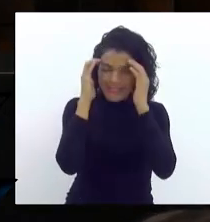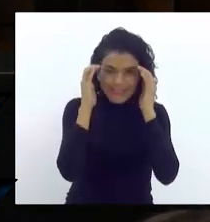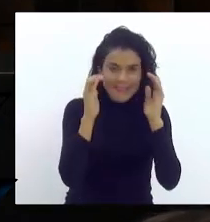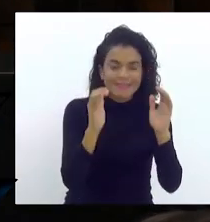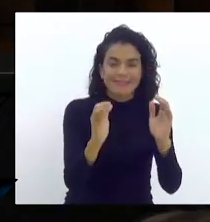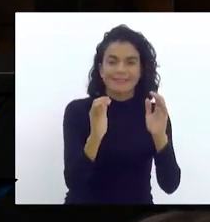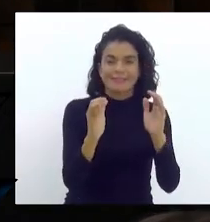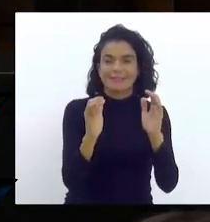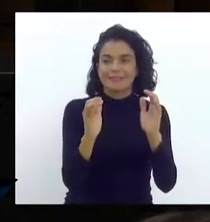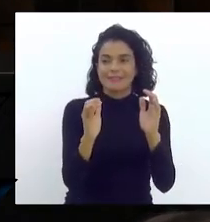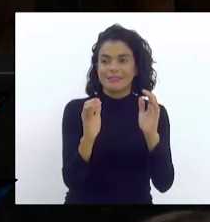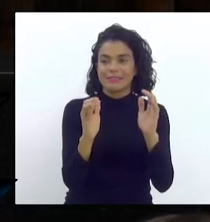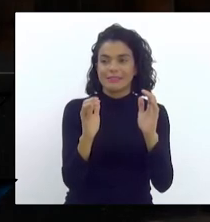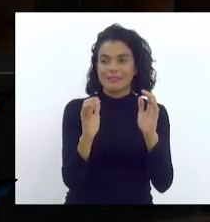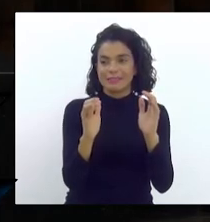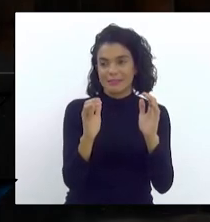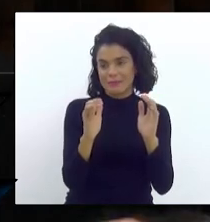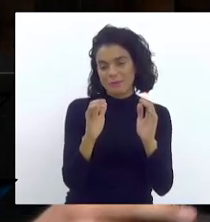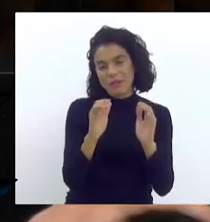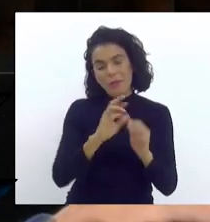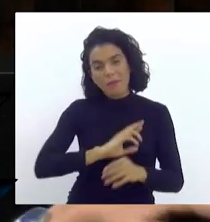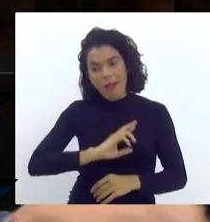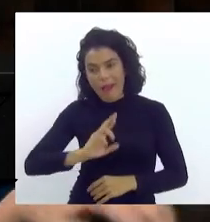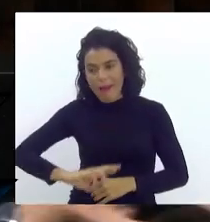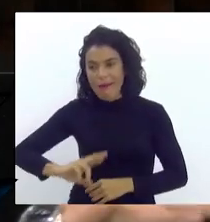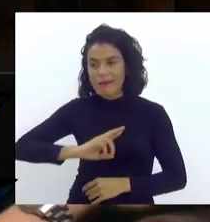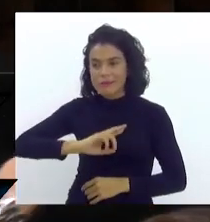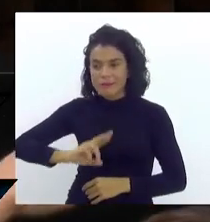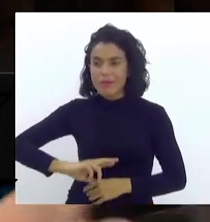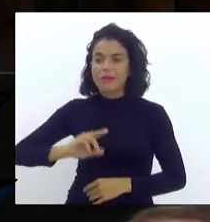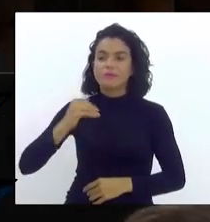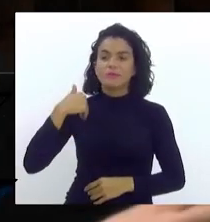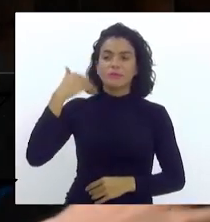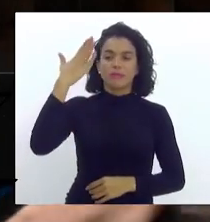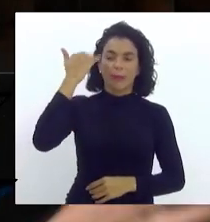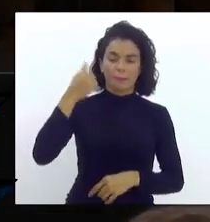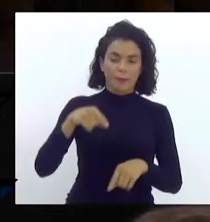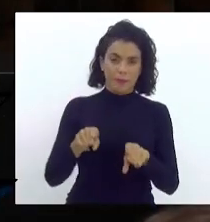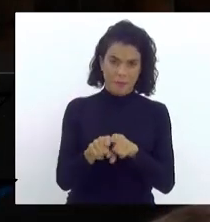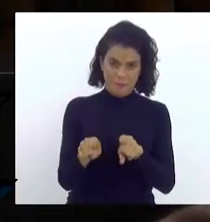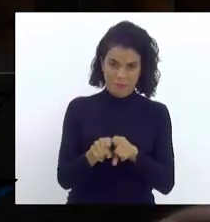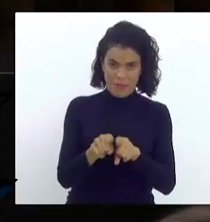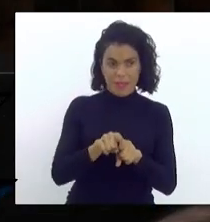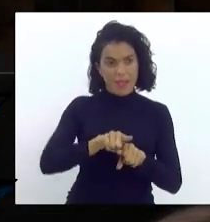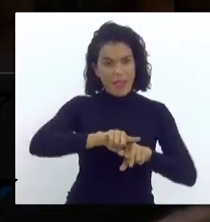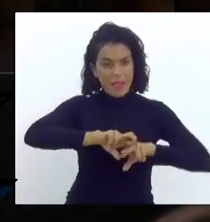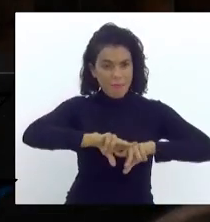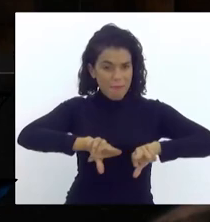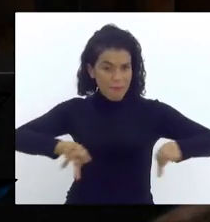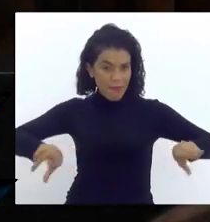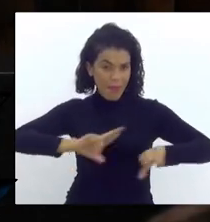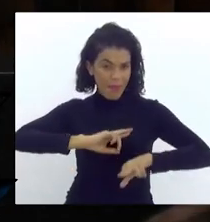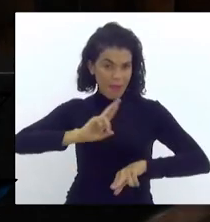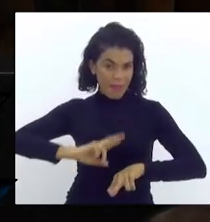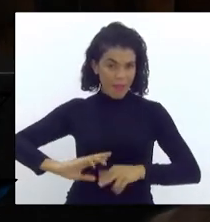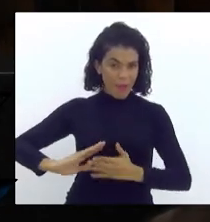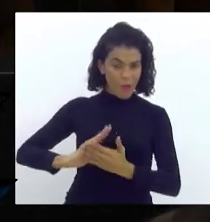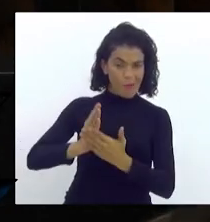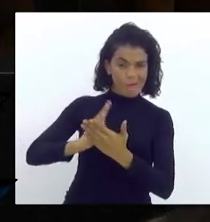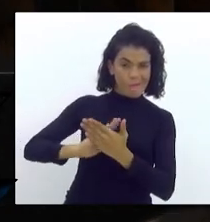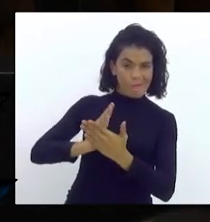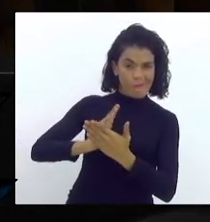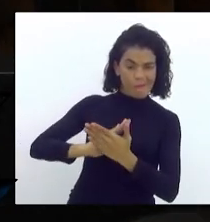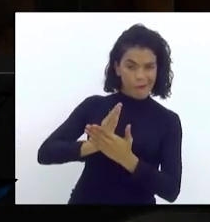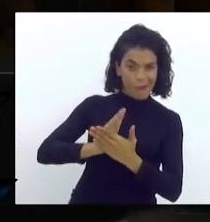respeitamos as outras religiões, sabemos também que outras religiões se incomodam em trazer